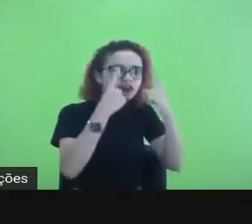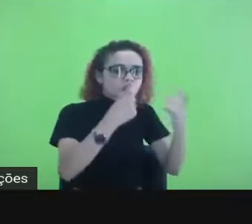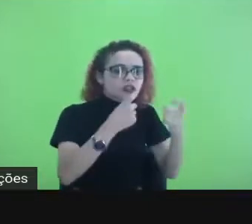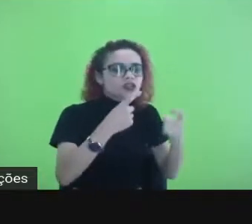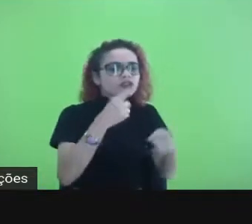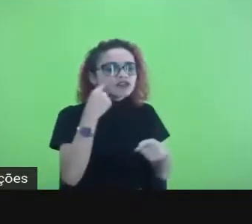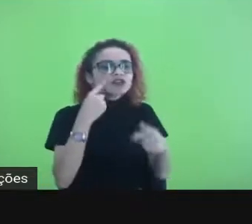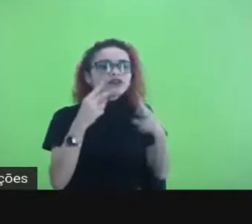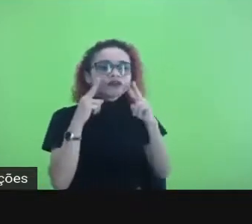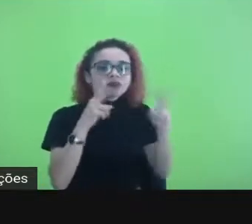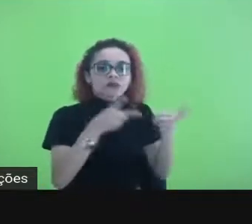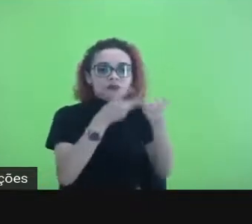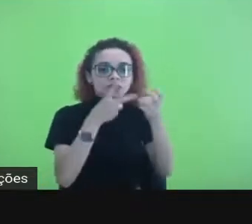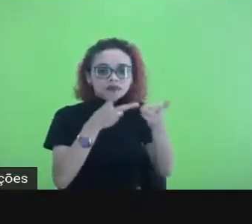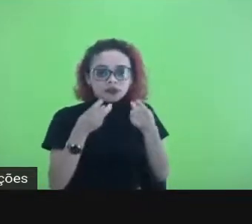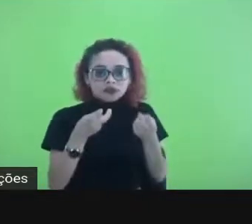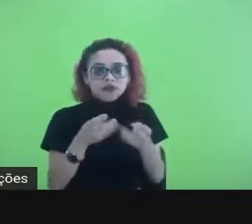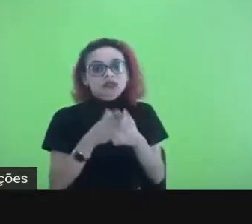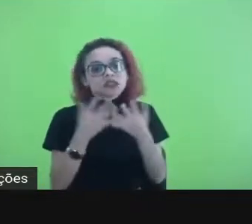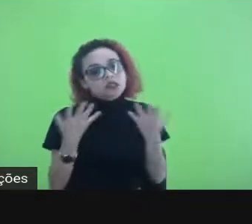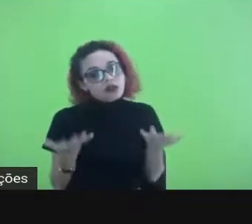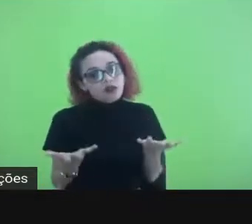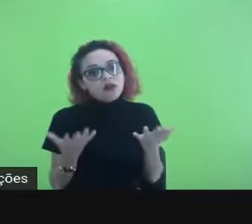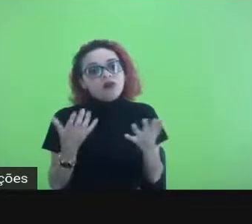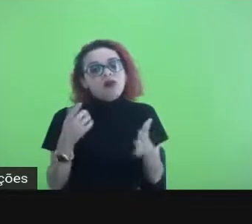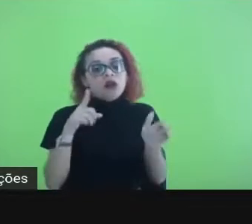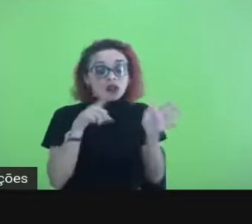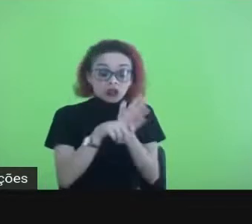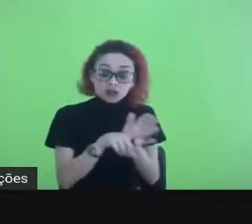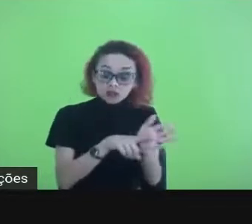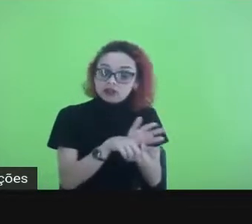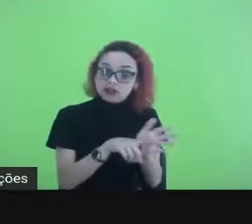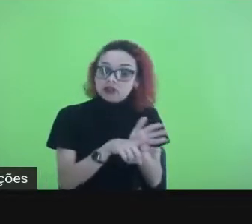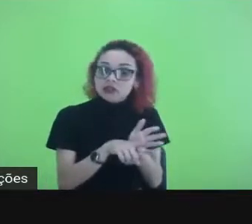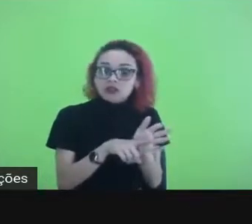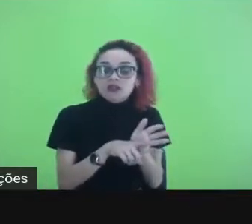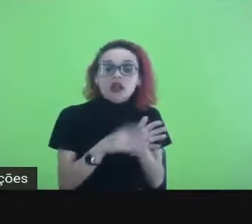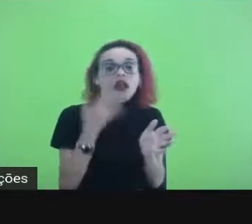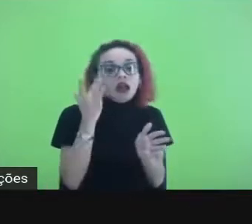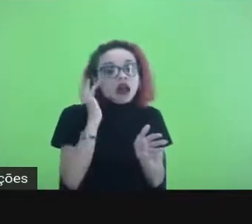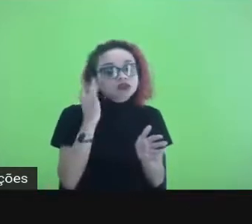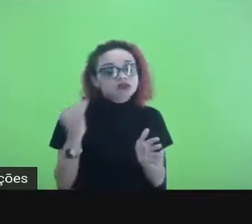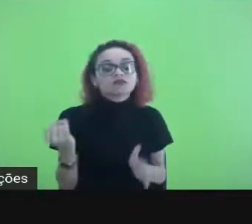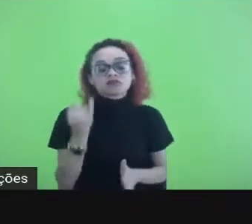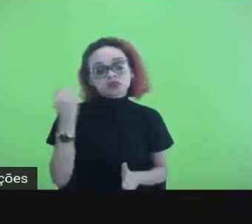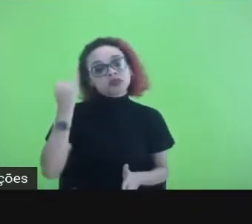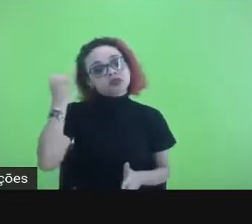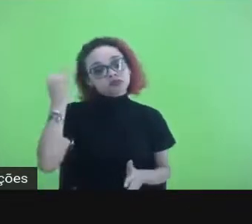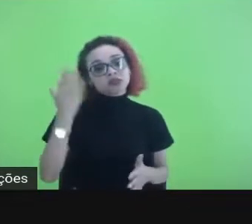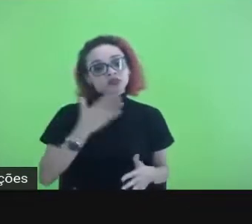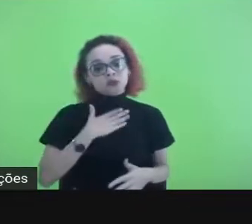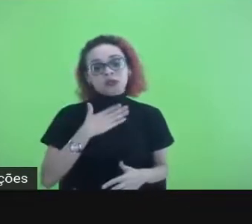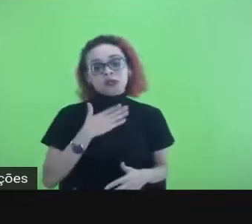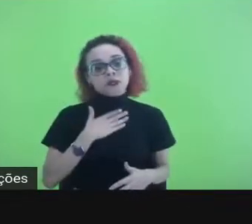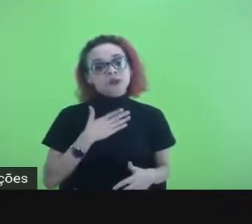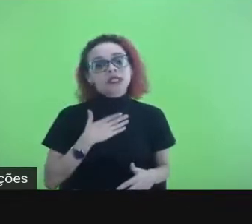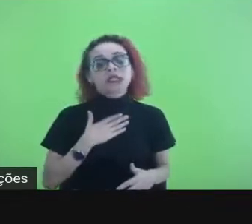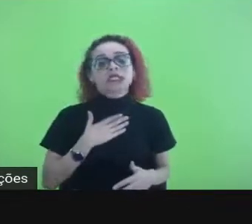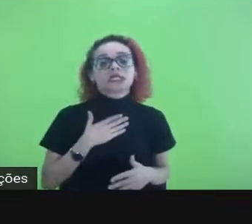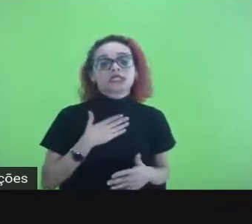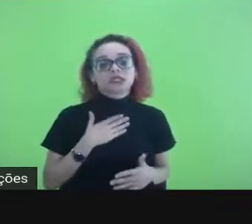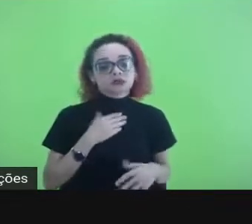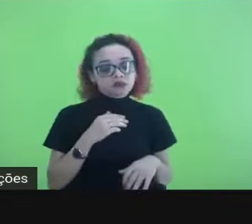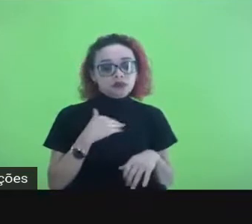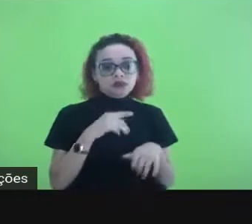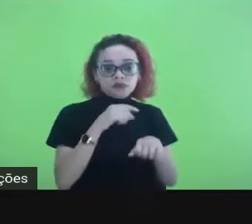presencia. Então, acho que essa pesquisa ela vai ser muito importante, assim, para mim, né, para falar